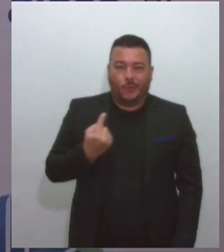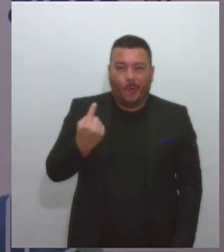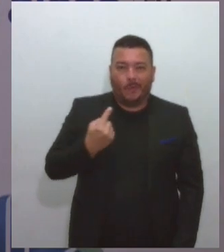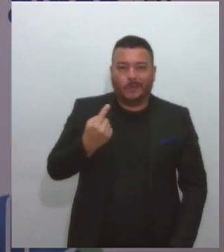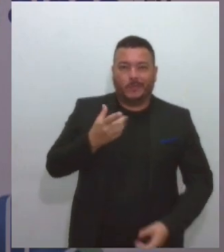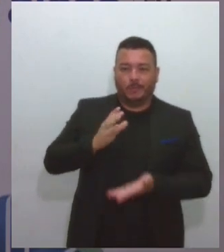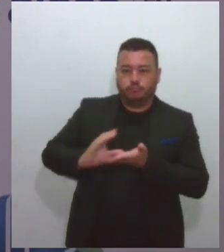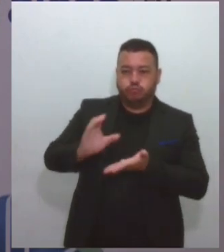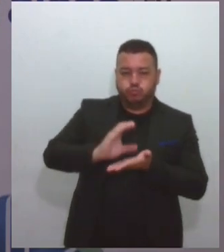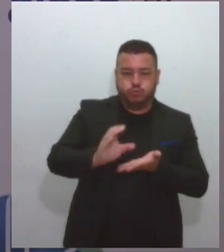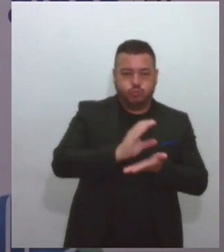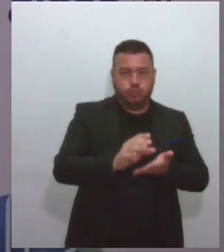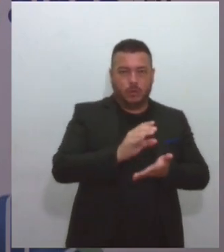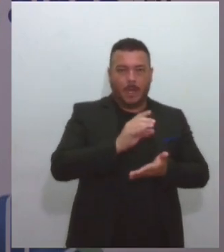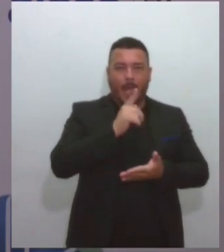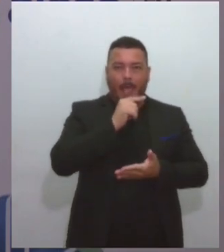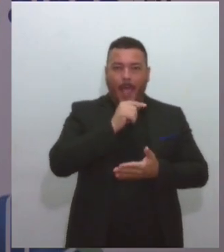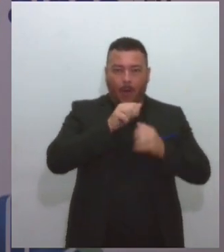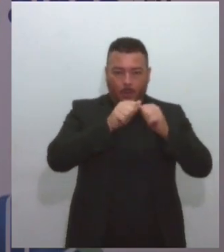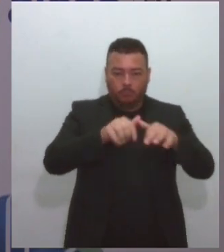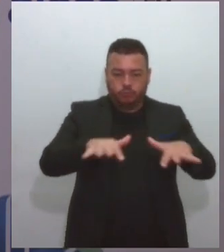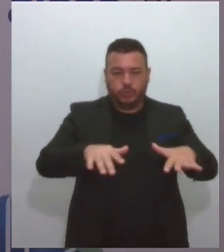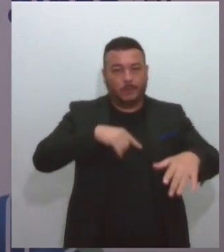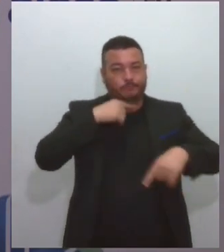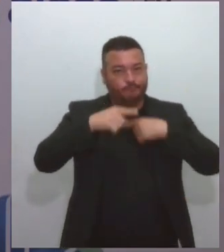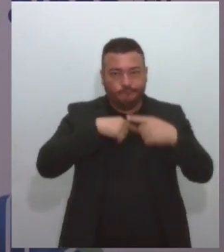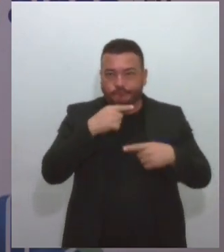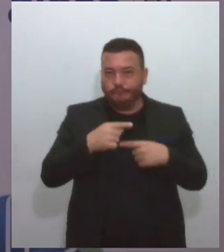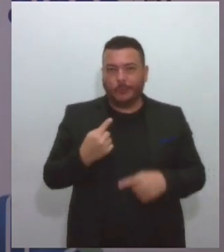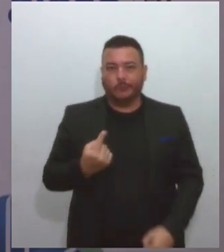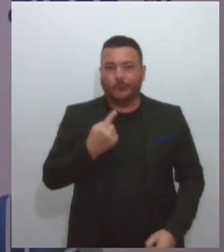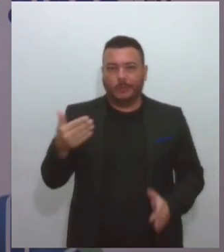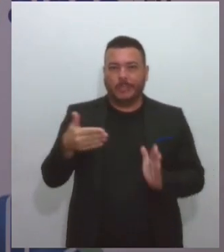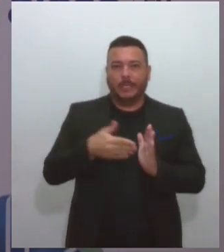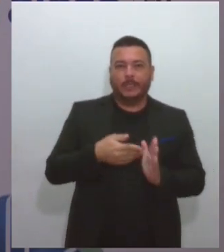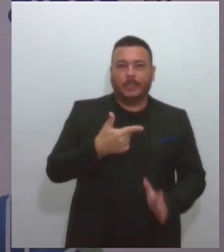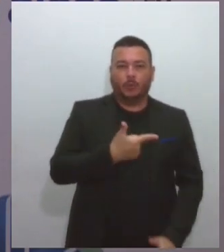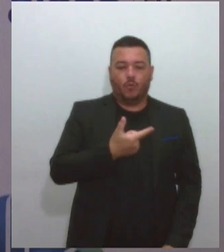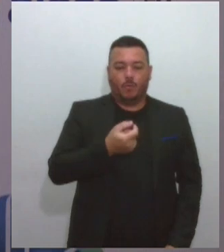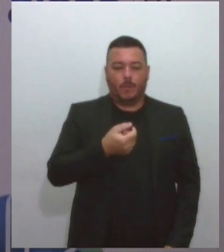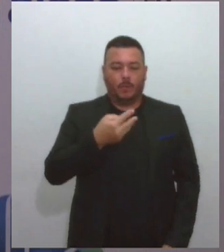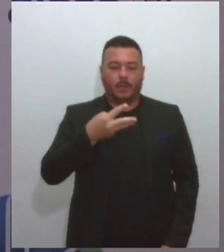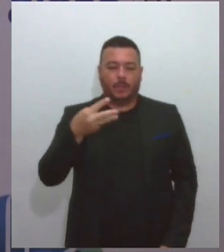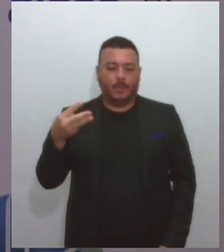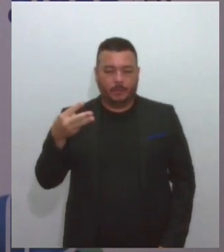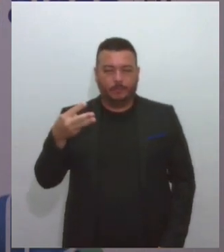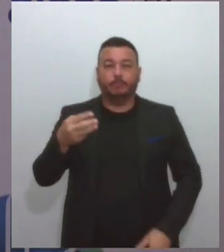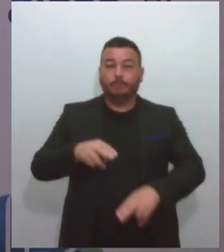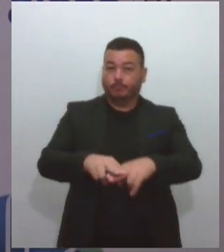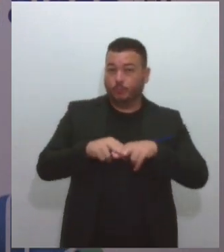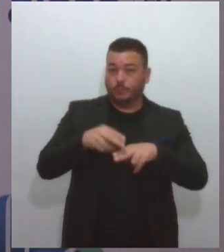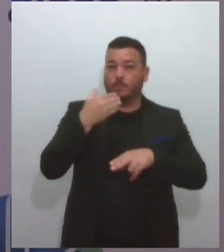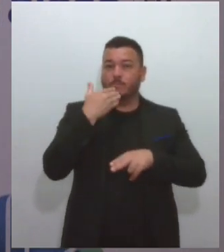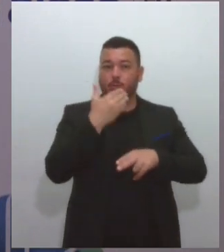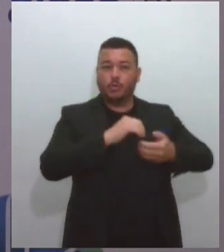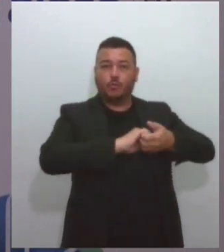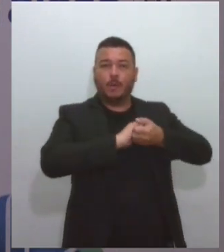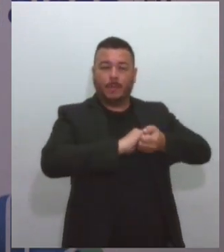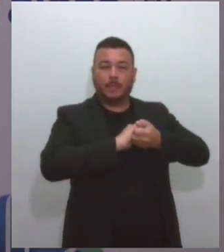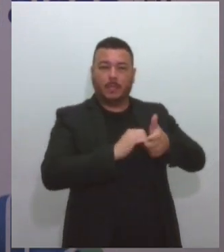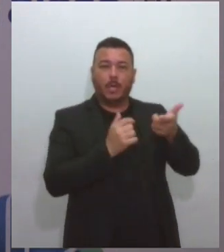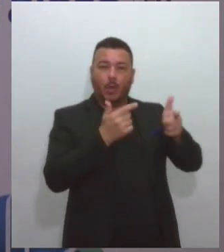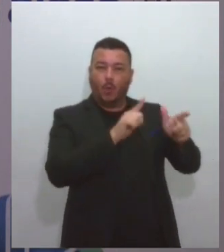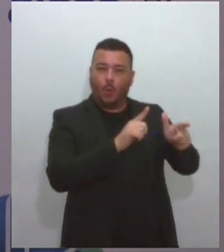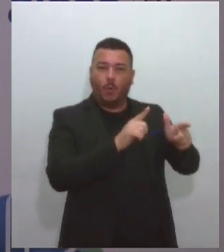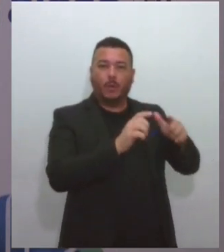regulatório do saneamento, as metas desse marco, até 2033. Por isso, a opção de buscar uma parceria, de buscar uma empresa